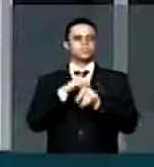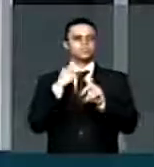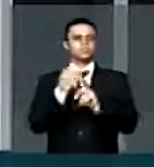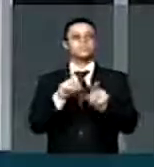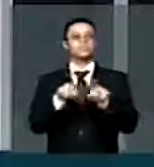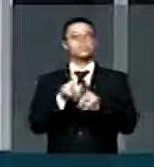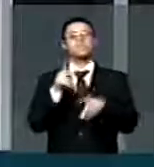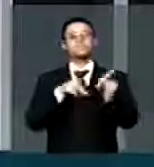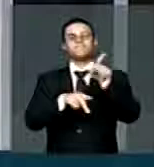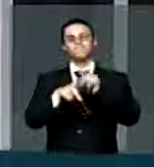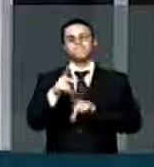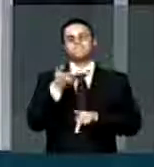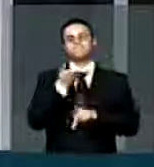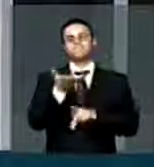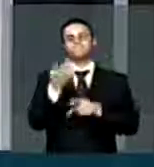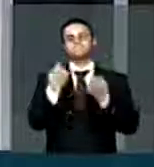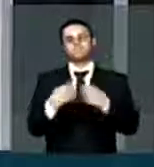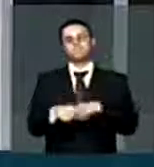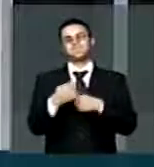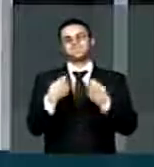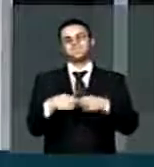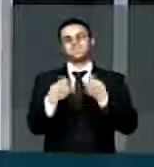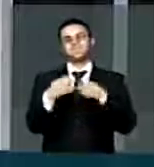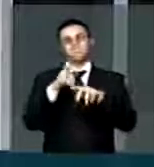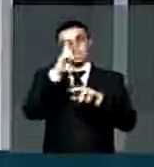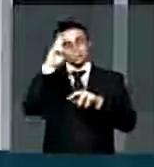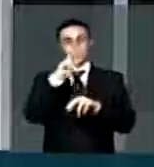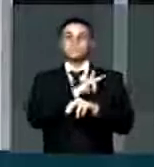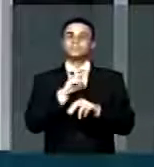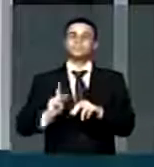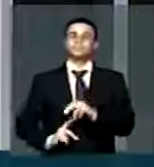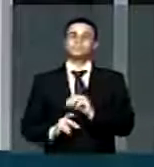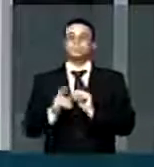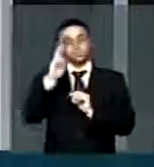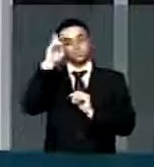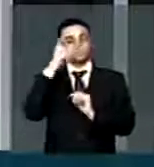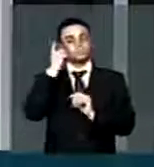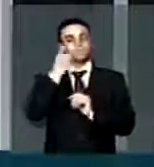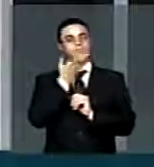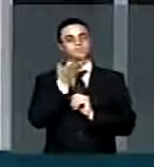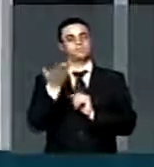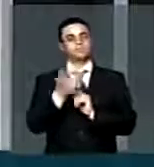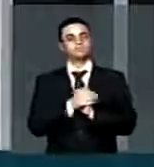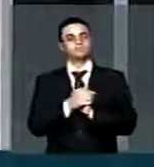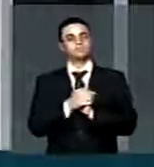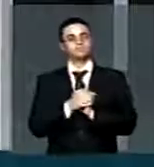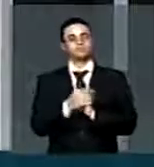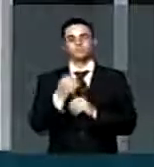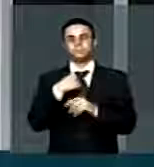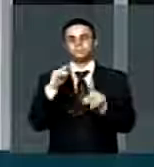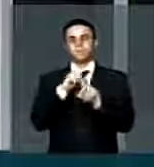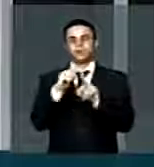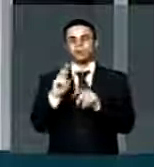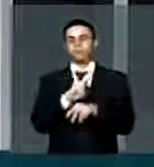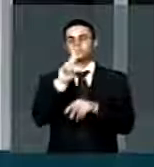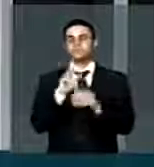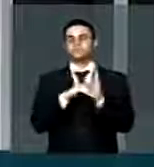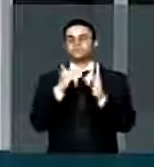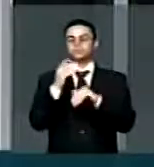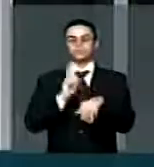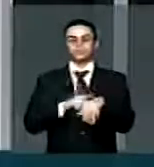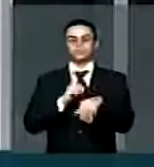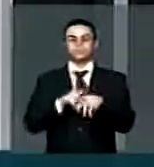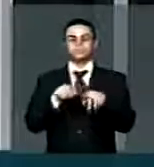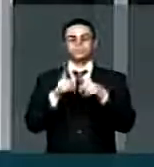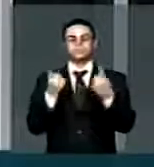um povo necessitado. Senhor presidente, senhoras e senhores deputados, não ocuparei todo o tempo